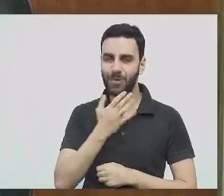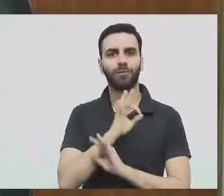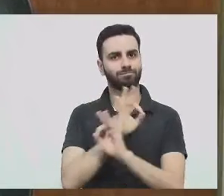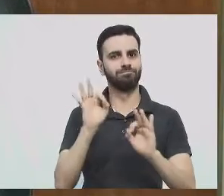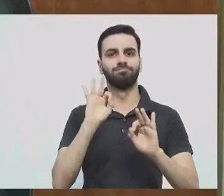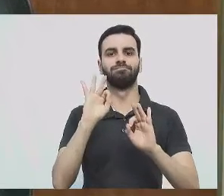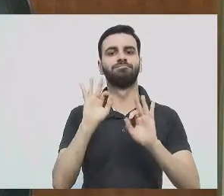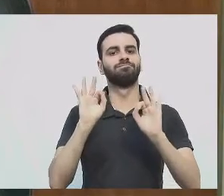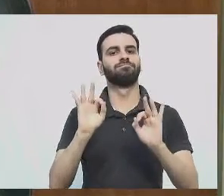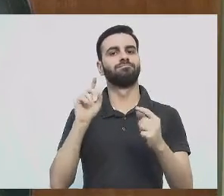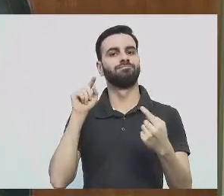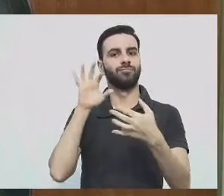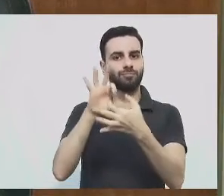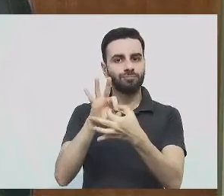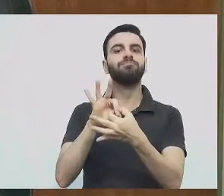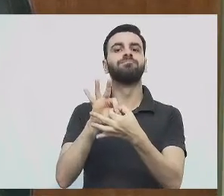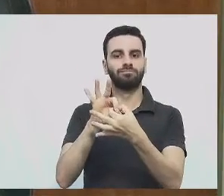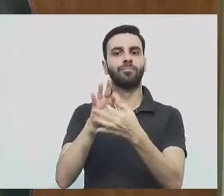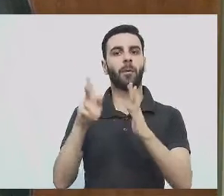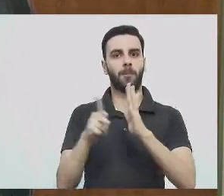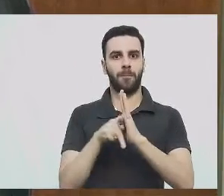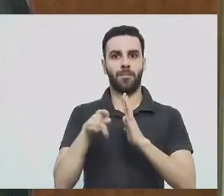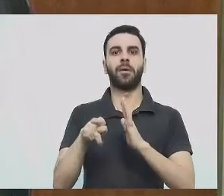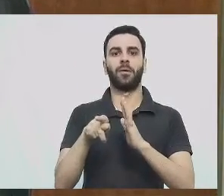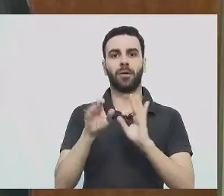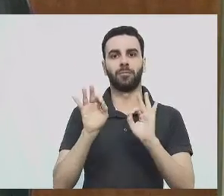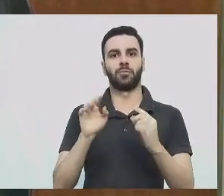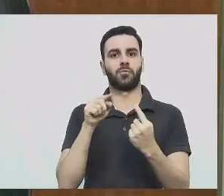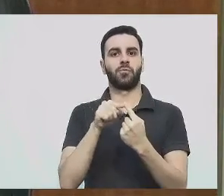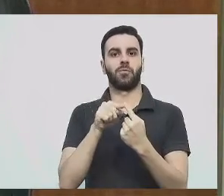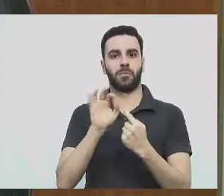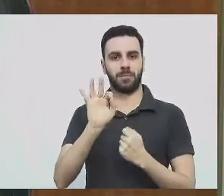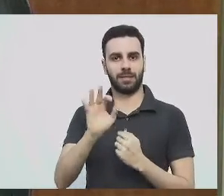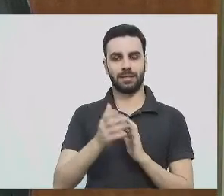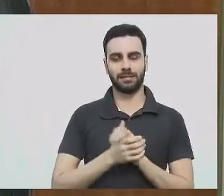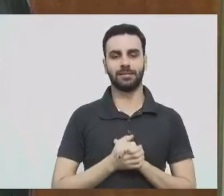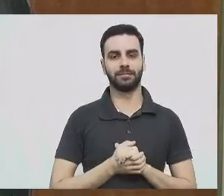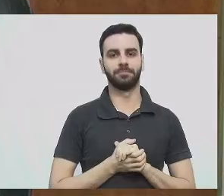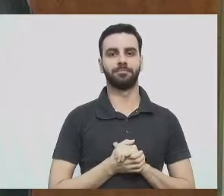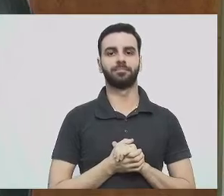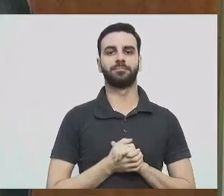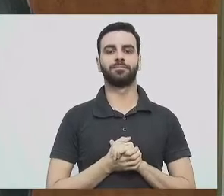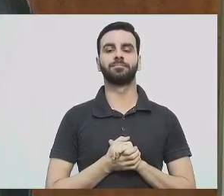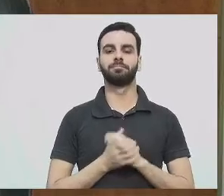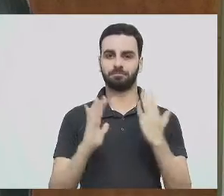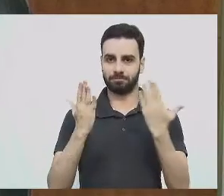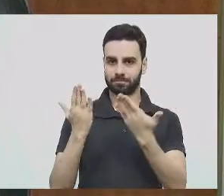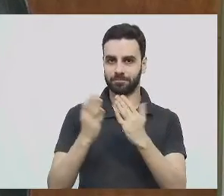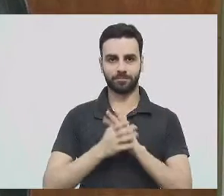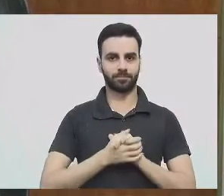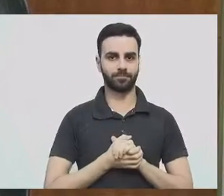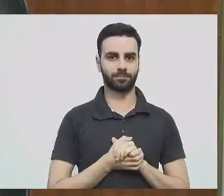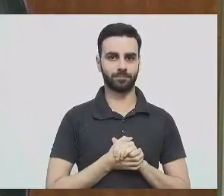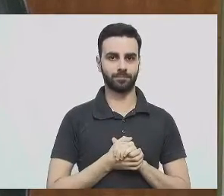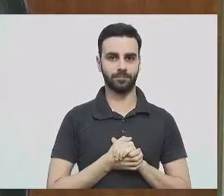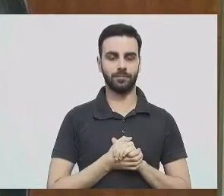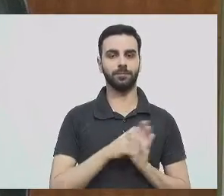representou muito bem o que a casa gostaria de falar para a Univiçosa. Parabéns.